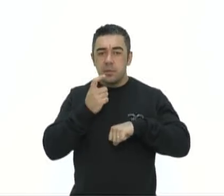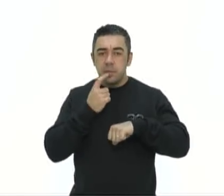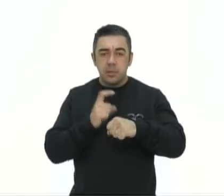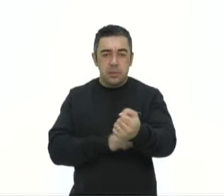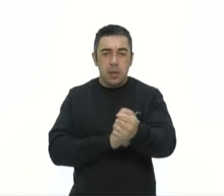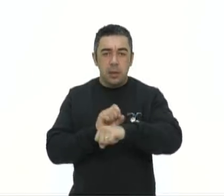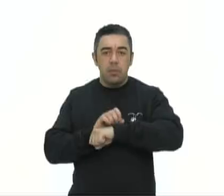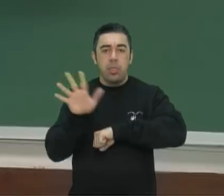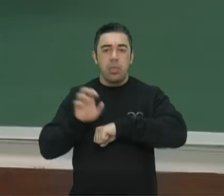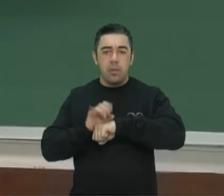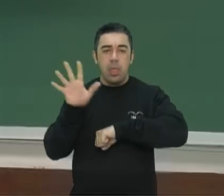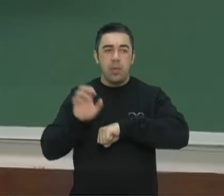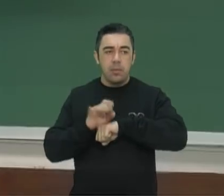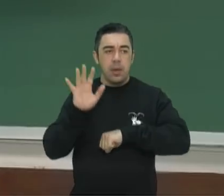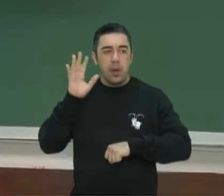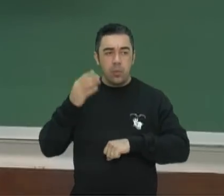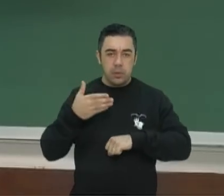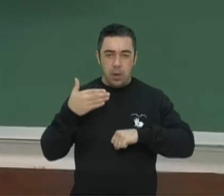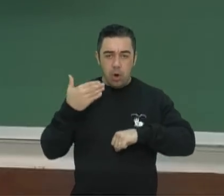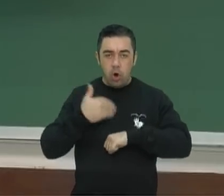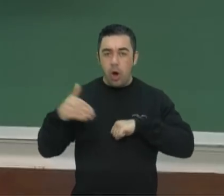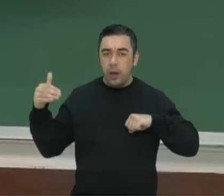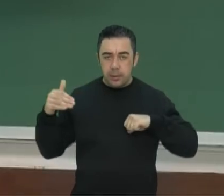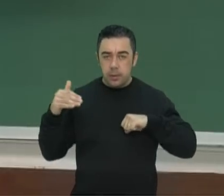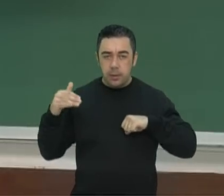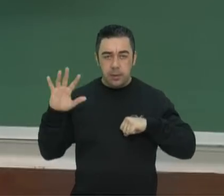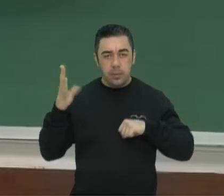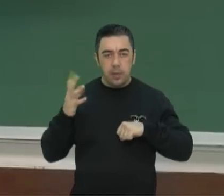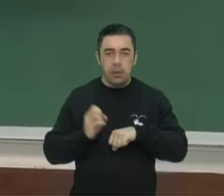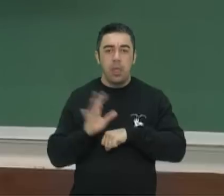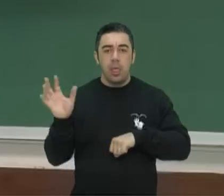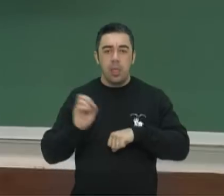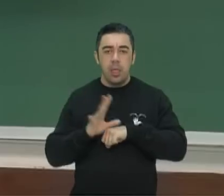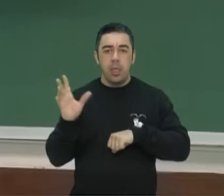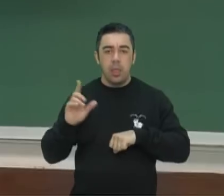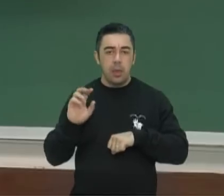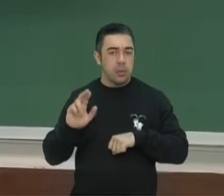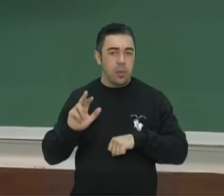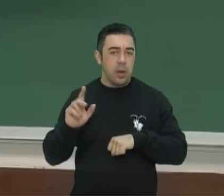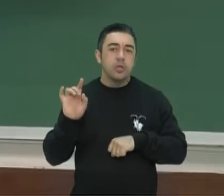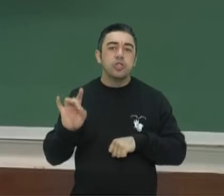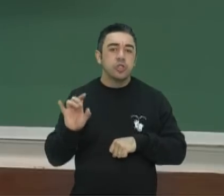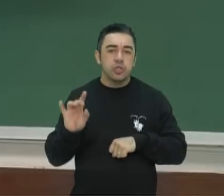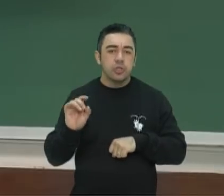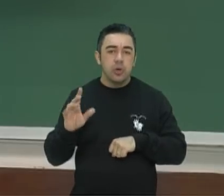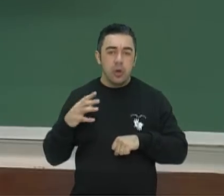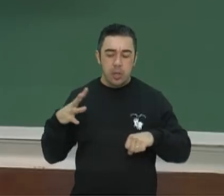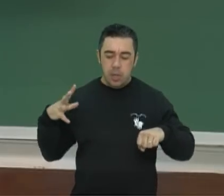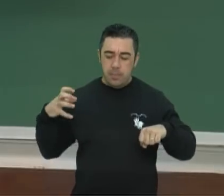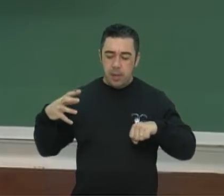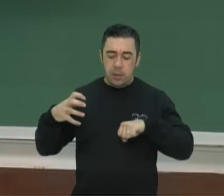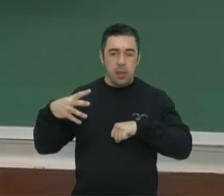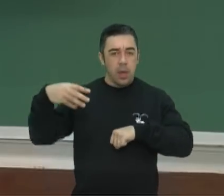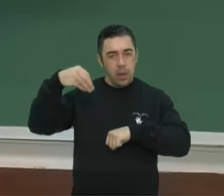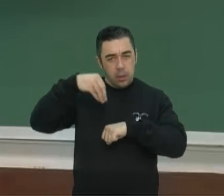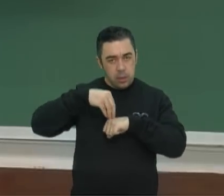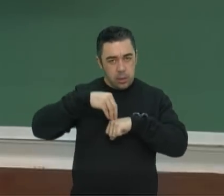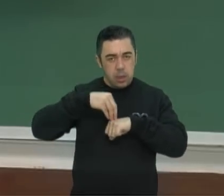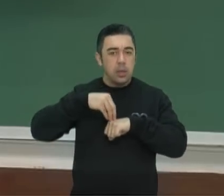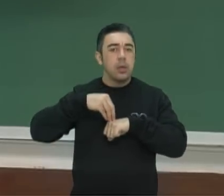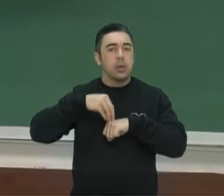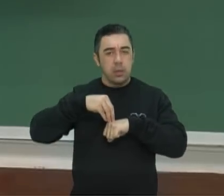né? Claro, você tem lá um corte aberto, o que vai acontecer? Ele está exposto não somente ali a micro-organismos, a micróbios, né?